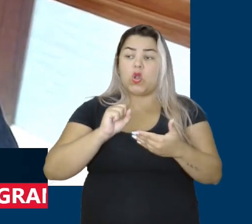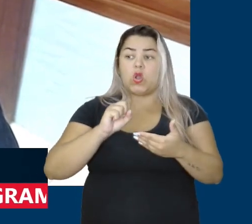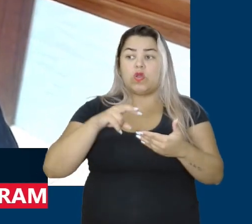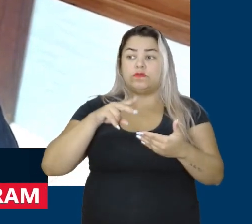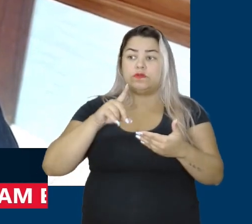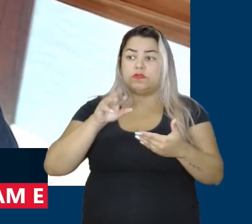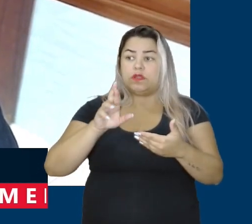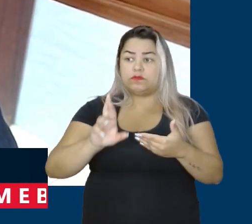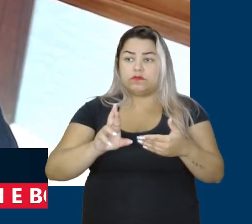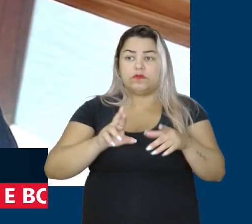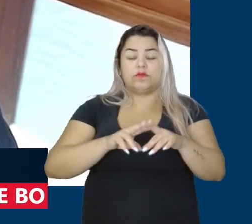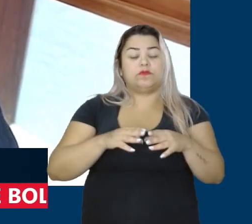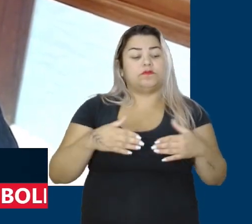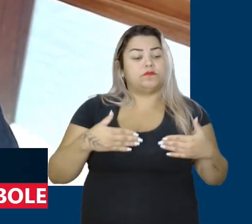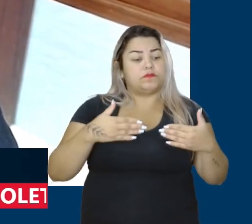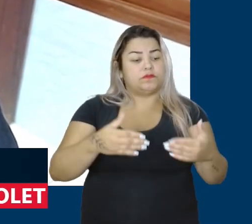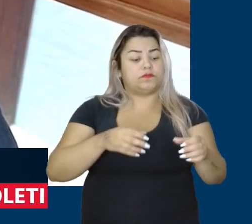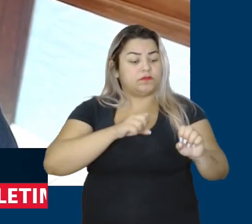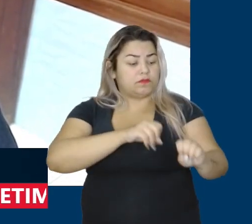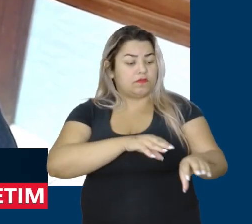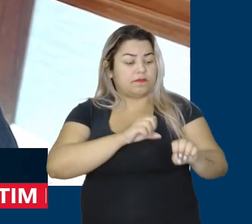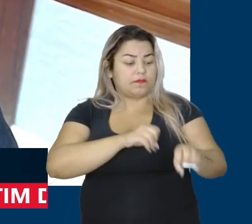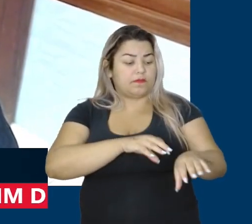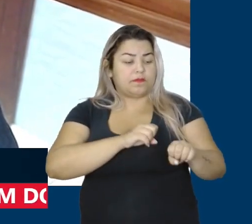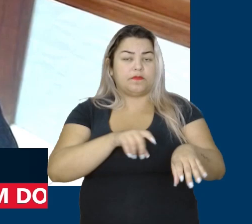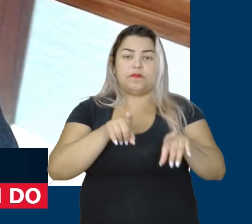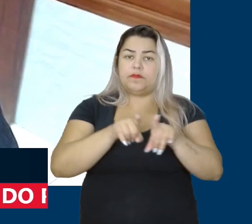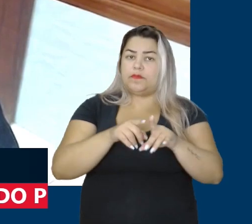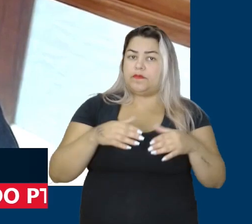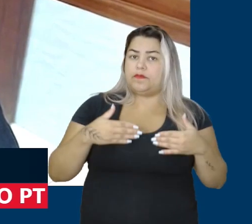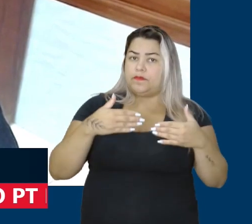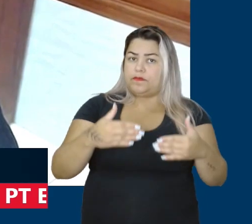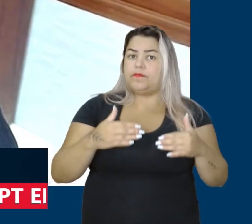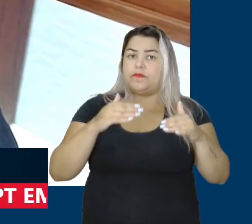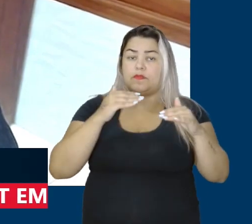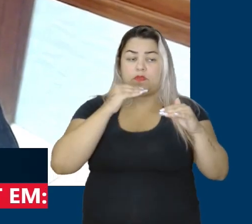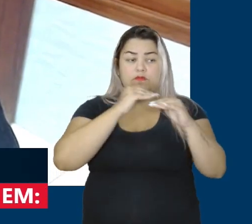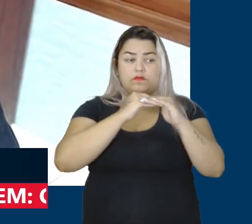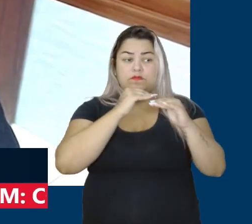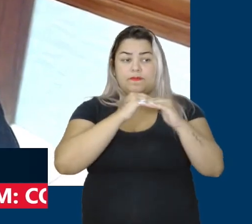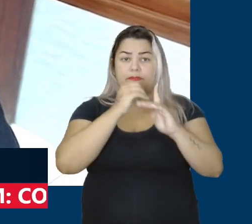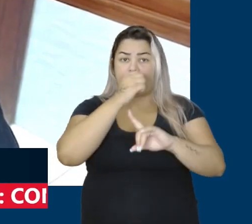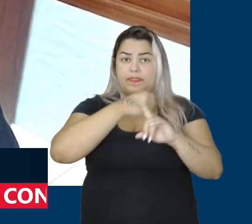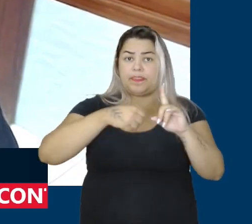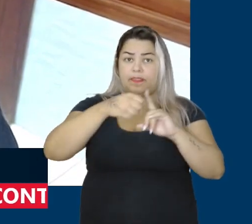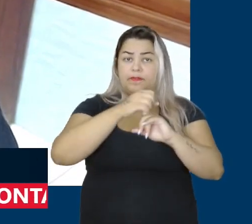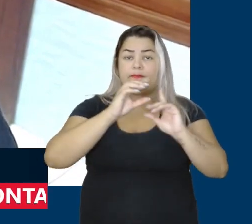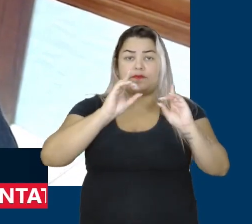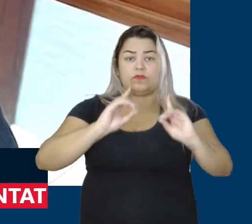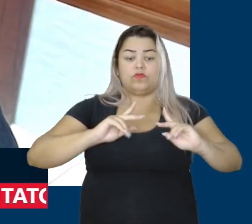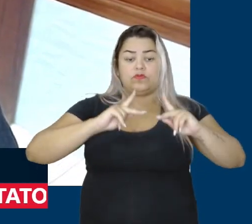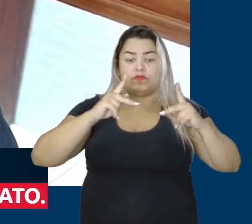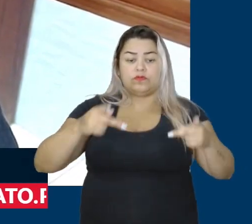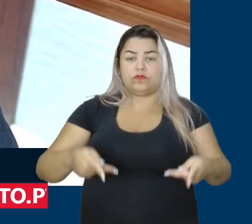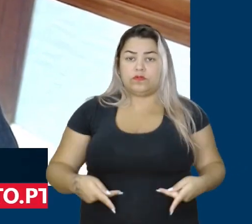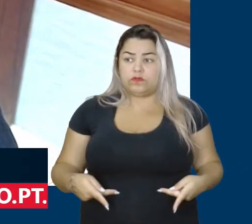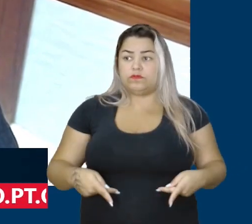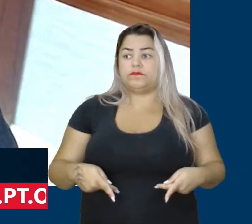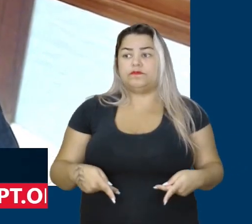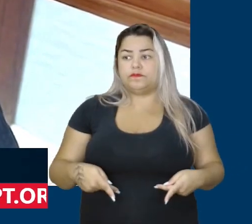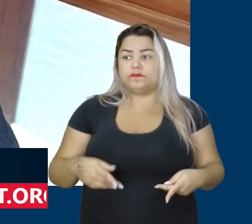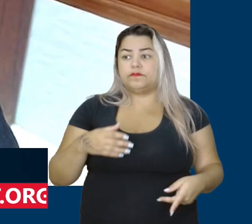nosso governo, com o Ministério da Educação, com o Ministério da Igualdade Racial, com o Ministério dos Direitos Humanos, com